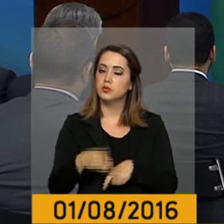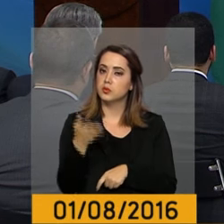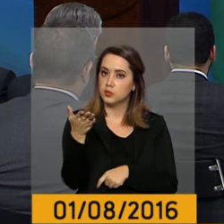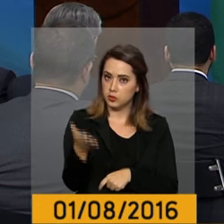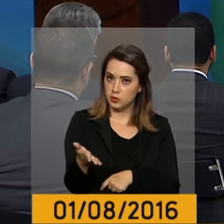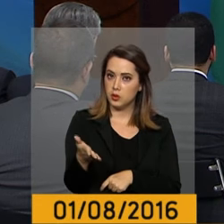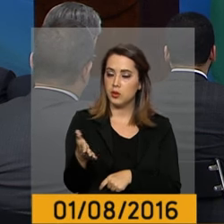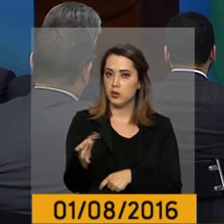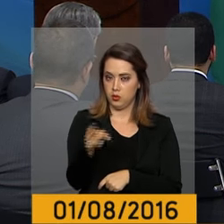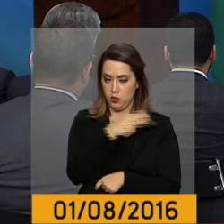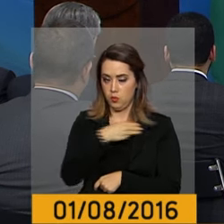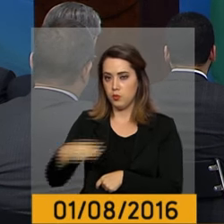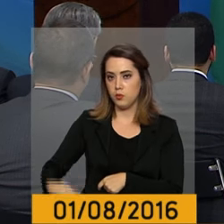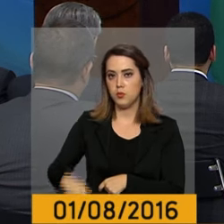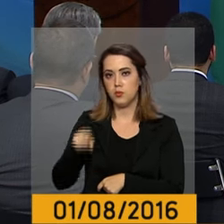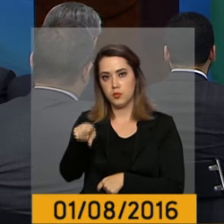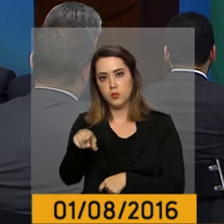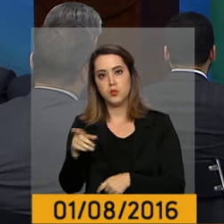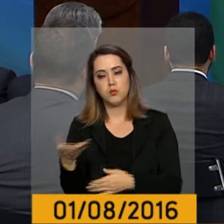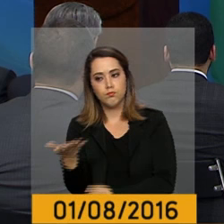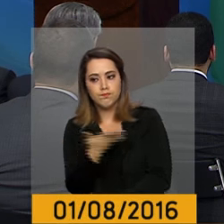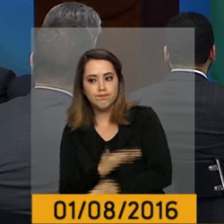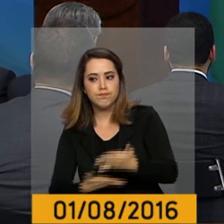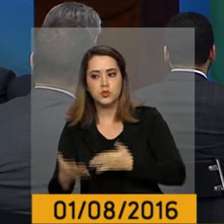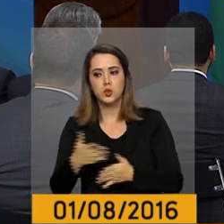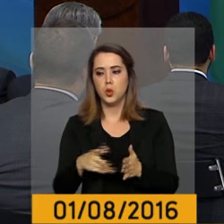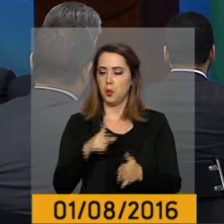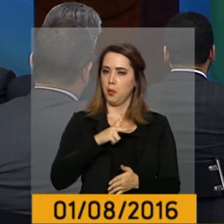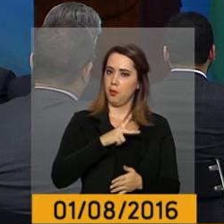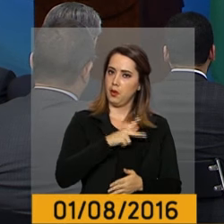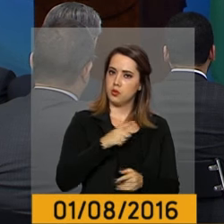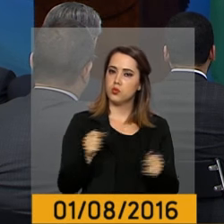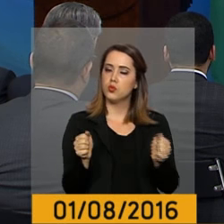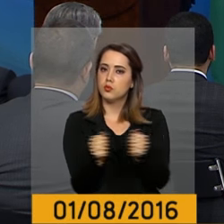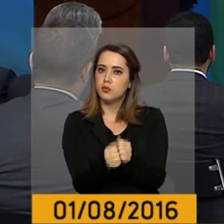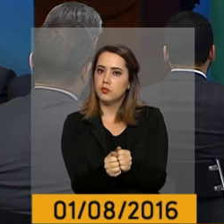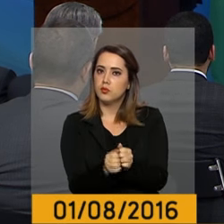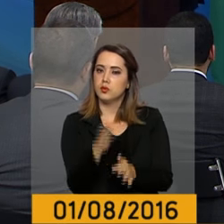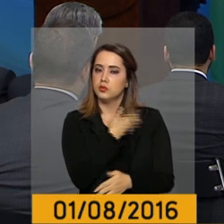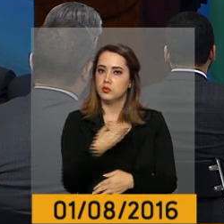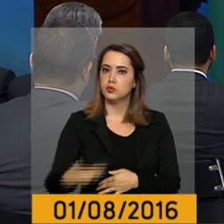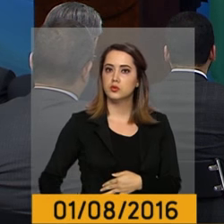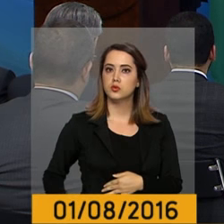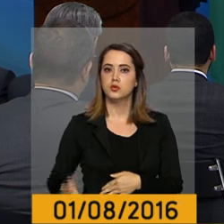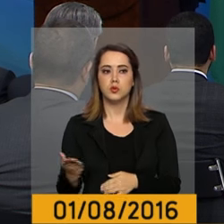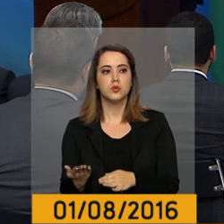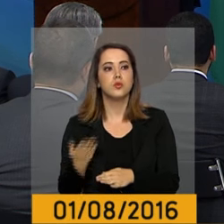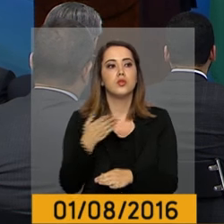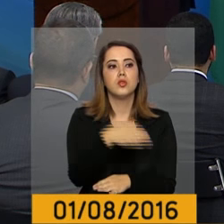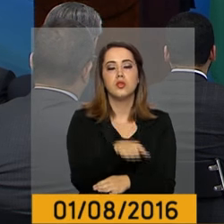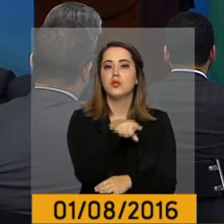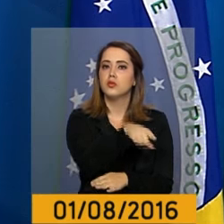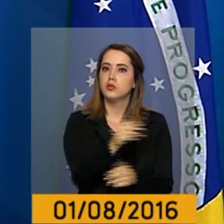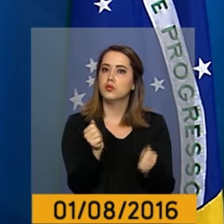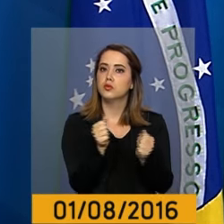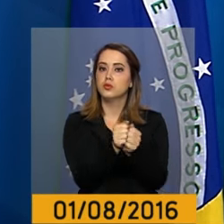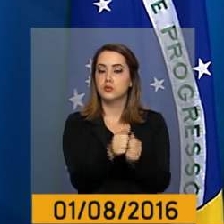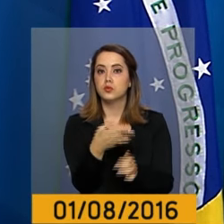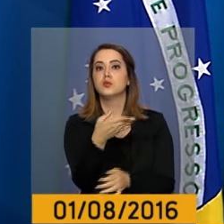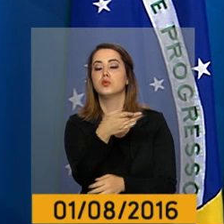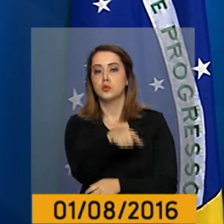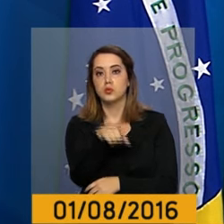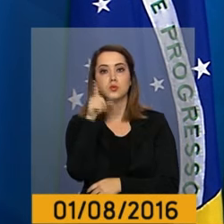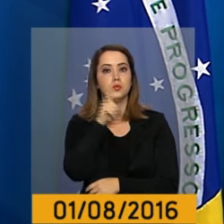versatilidade na área privada e na área pública, conseguiu ir aos Estados Unidos e lá batalhar